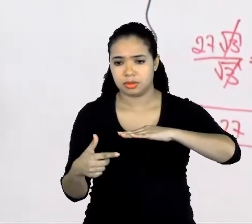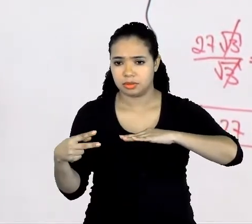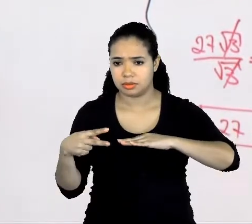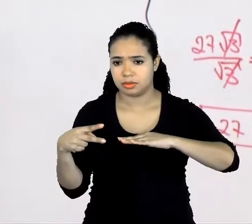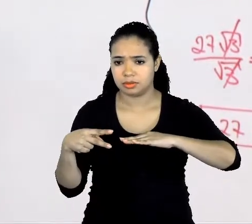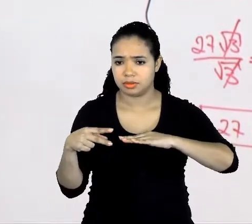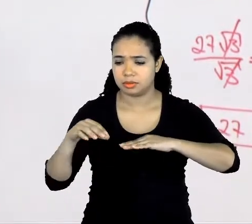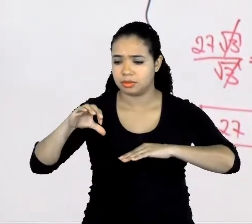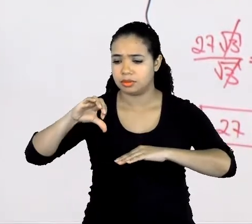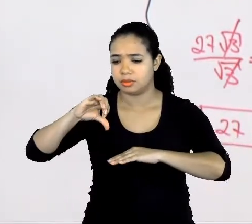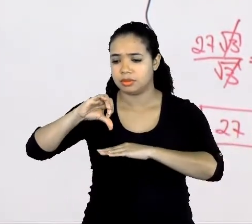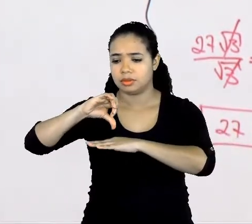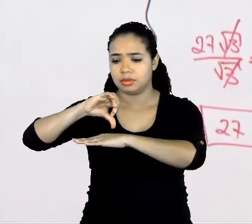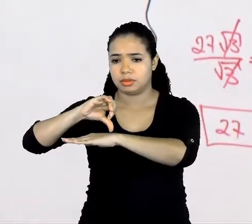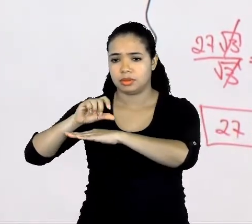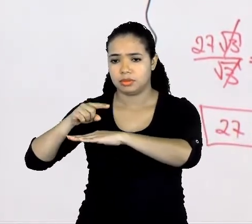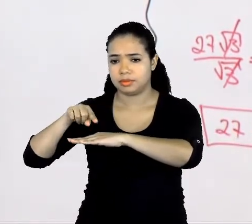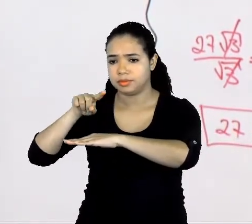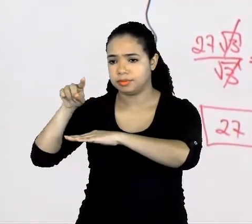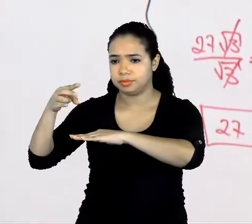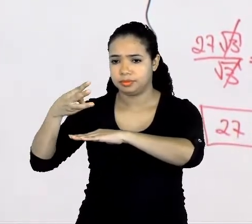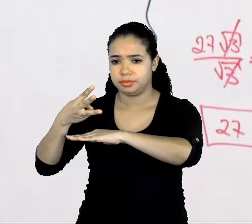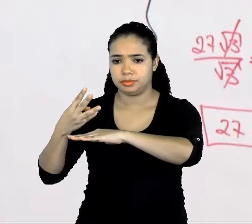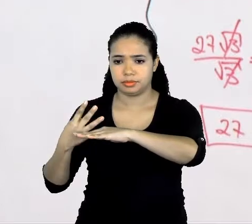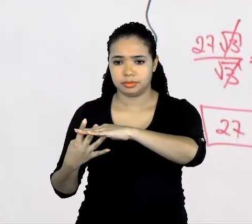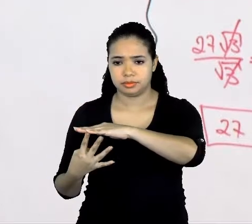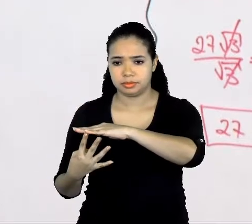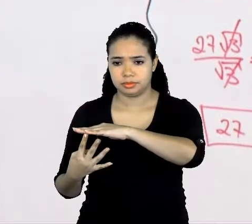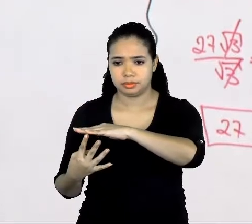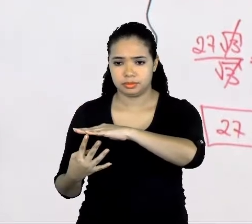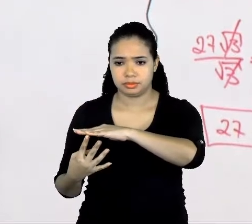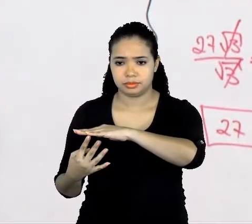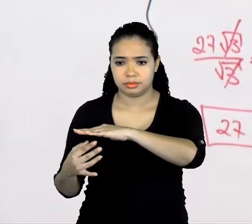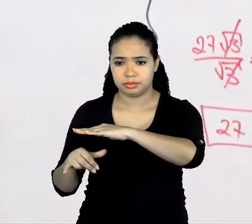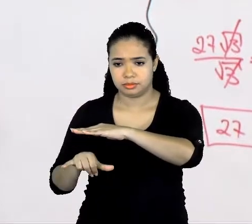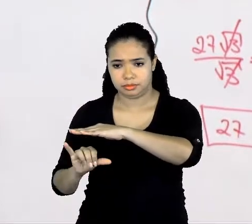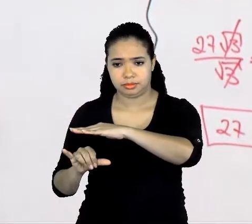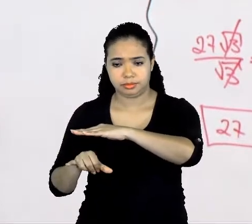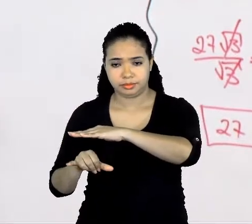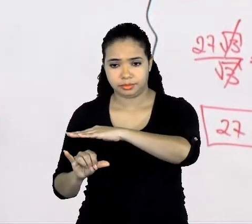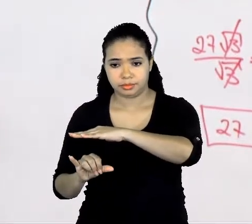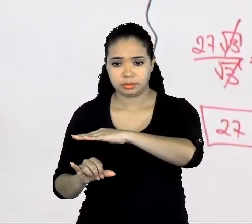Bom, fazendo a multiplicação cruzada, 2 vezes 9, 18.